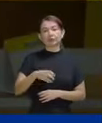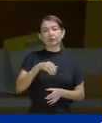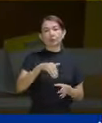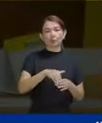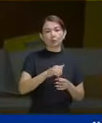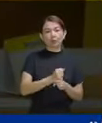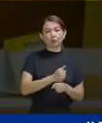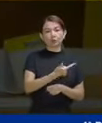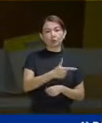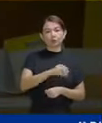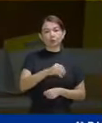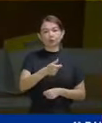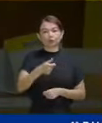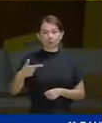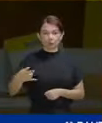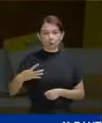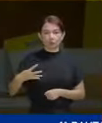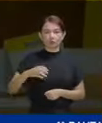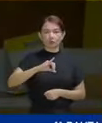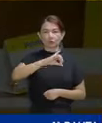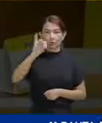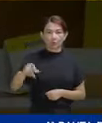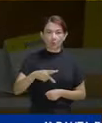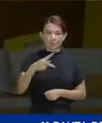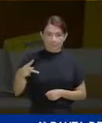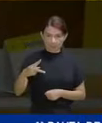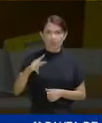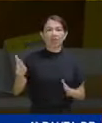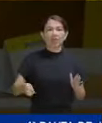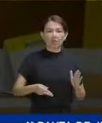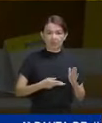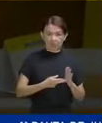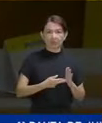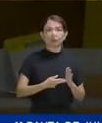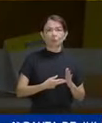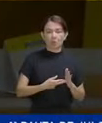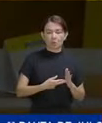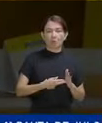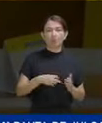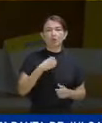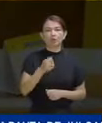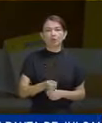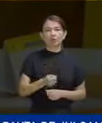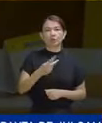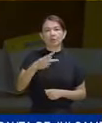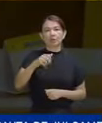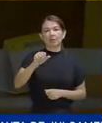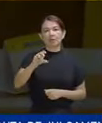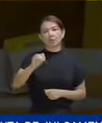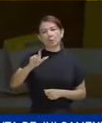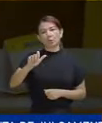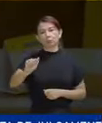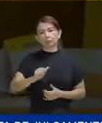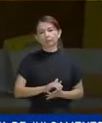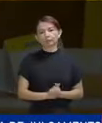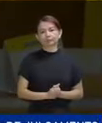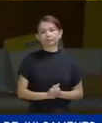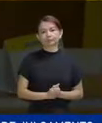0600-043-2024. A origem é o Oiapoque, relatora juíza Paula Santos. O recorrente é Diretório Municipal do